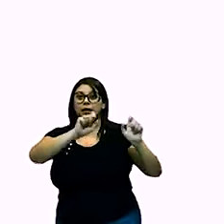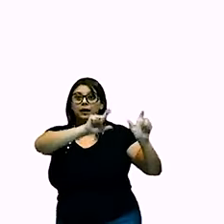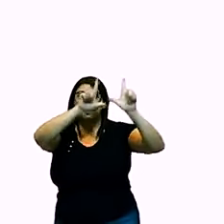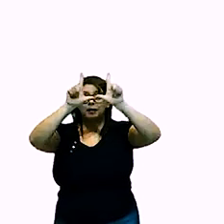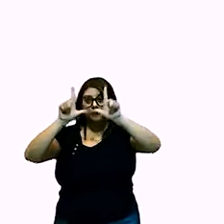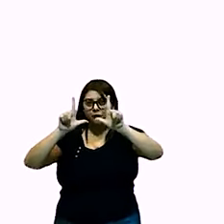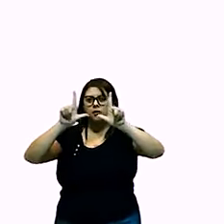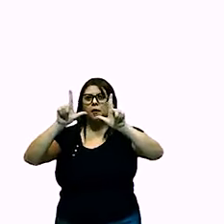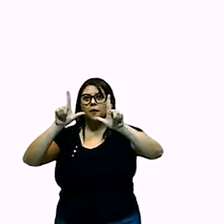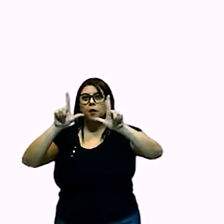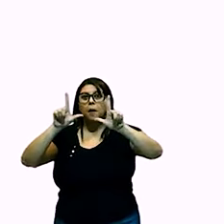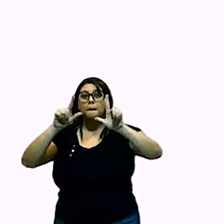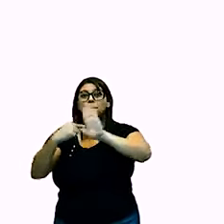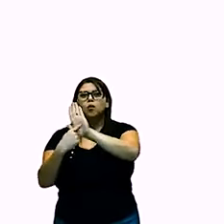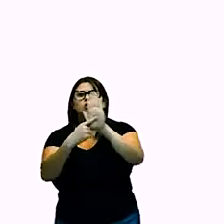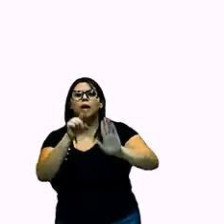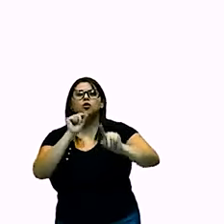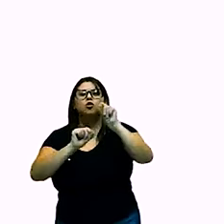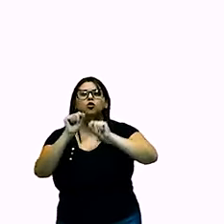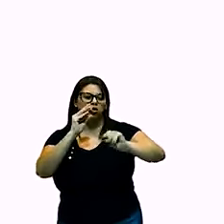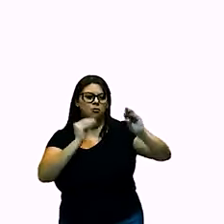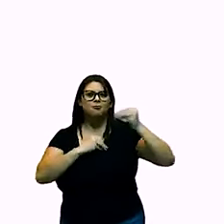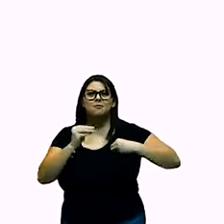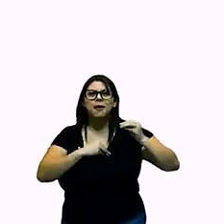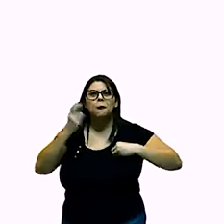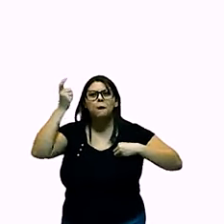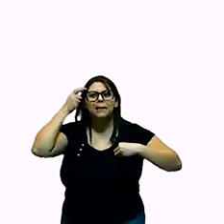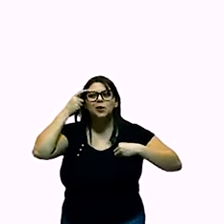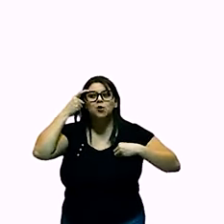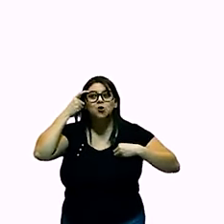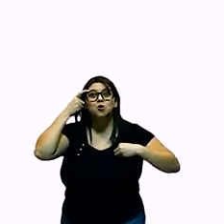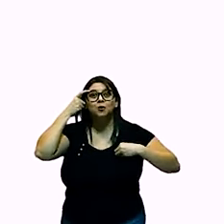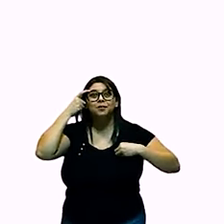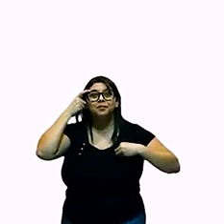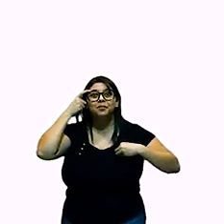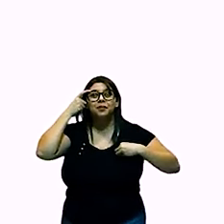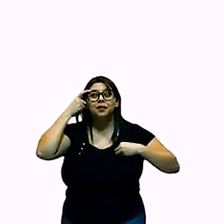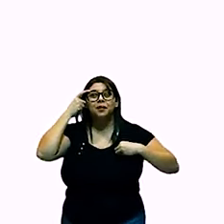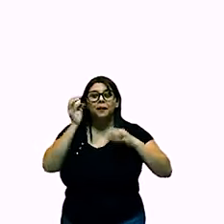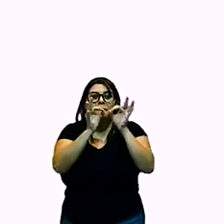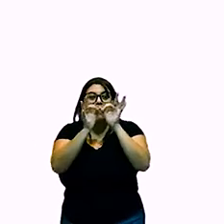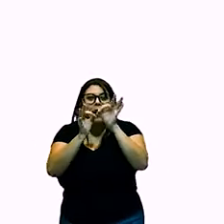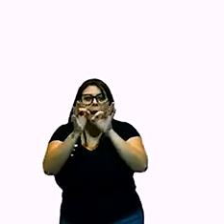pensou, desejou, imaginou, planejou, para que tudo que a gente veja aí.